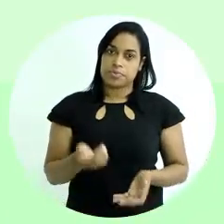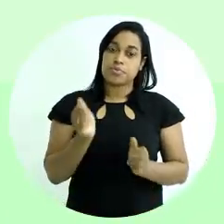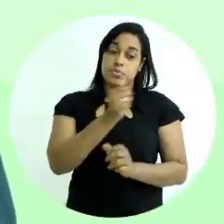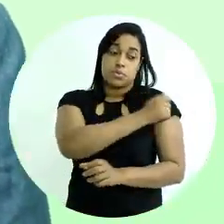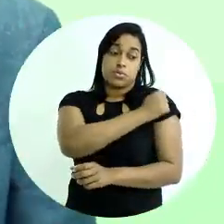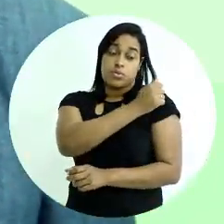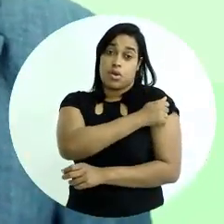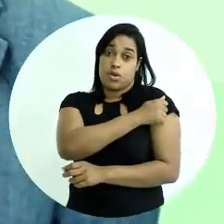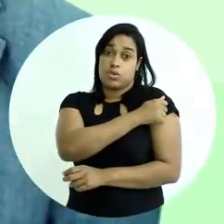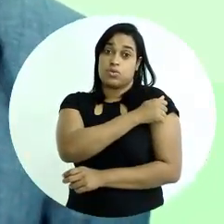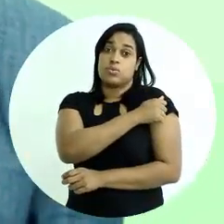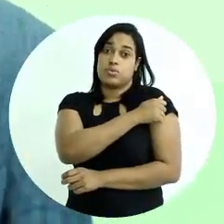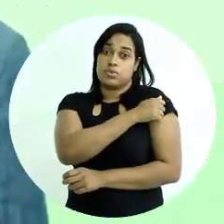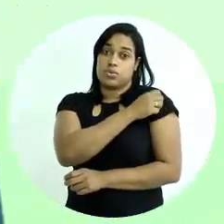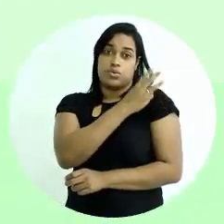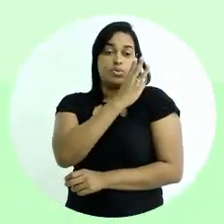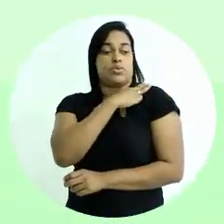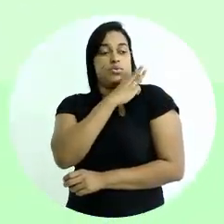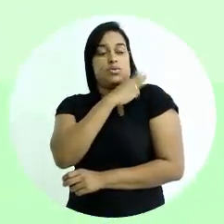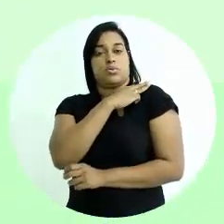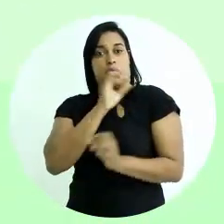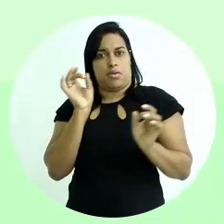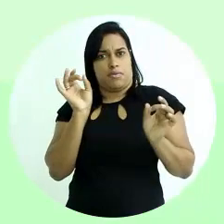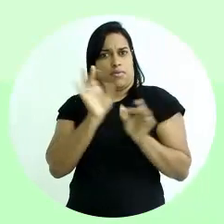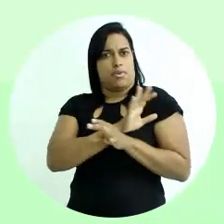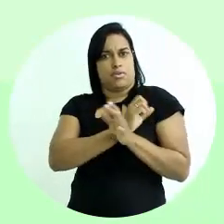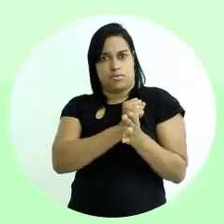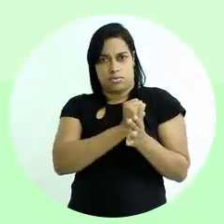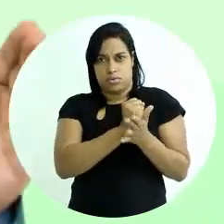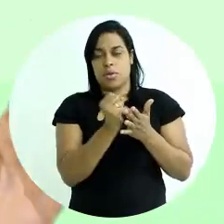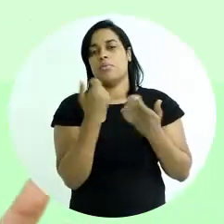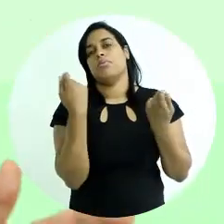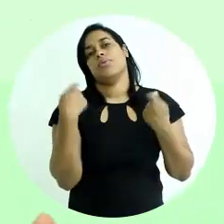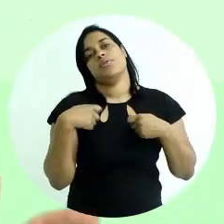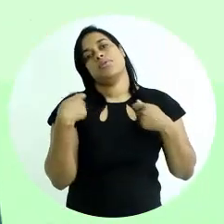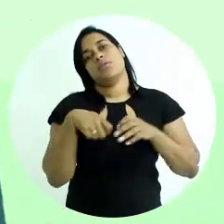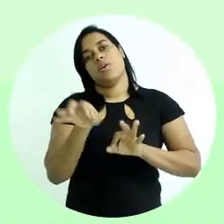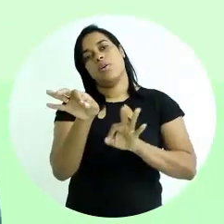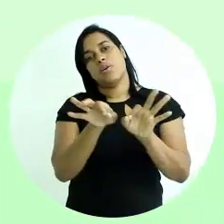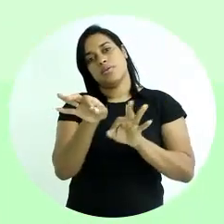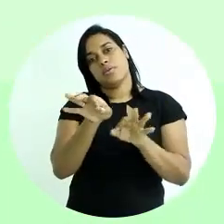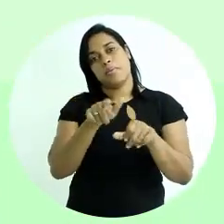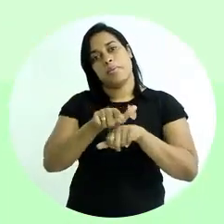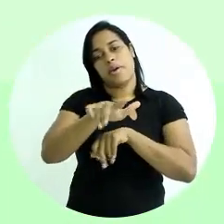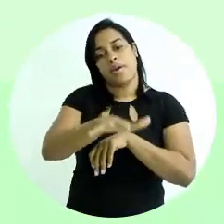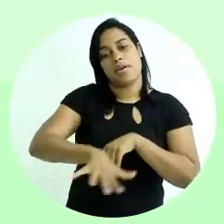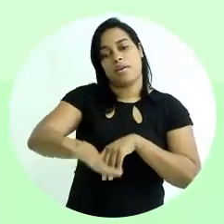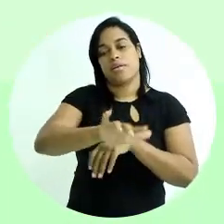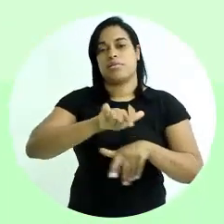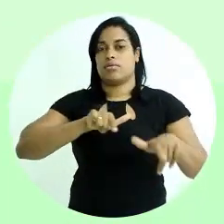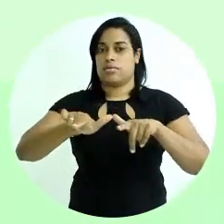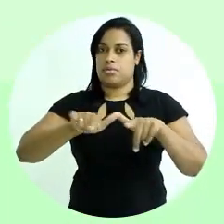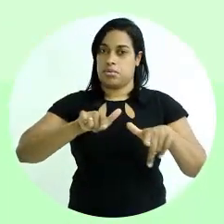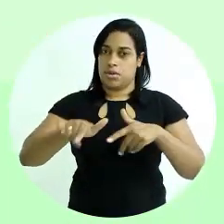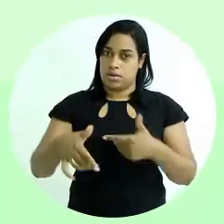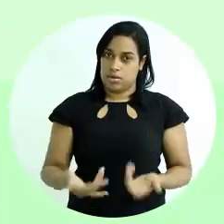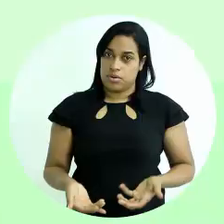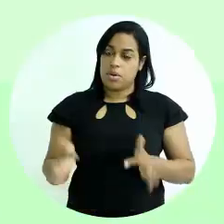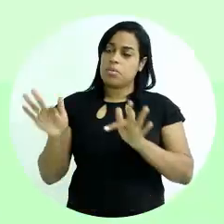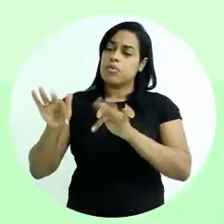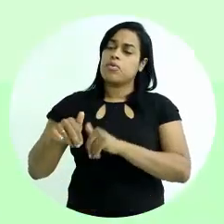então o aluno do ensino médio uma vez concluído ele já tem que estar pronto para o mercado de trabalho